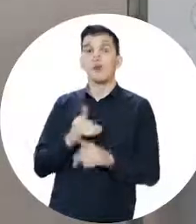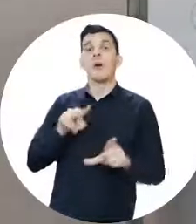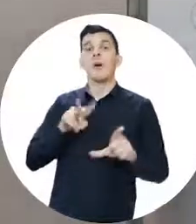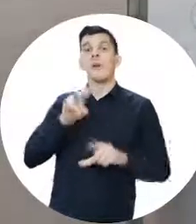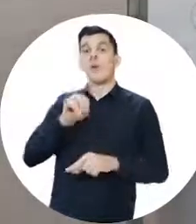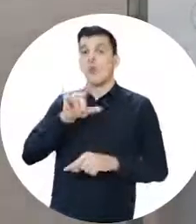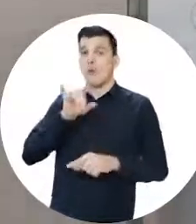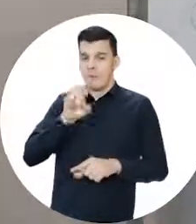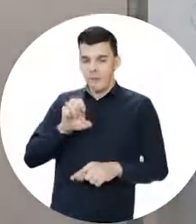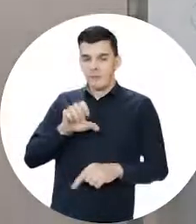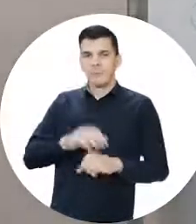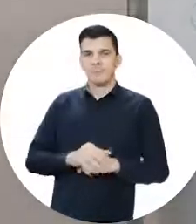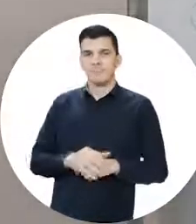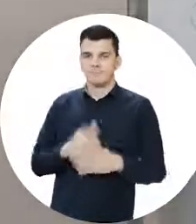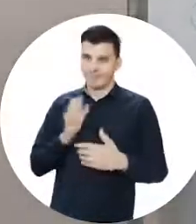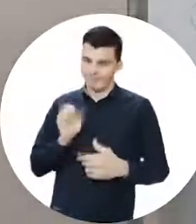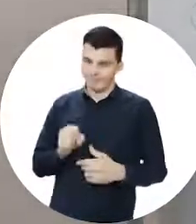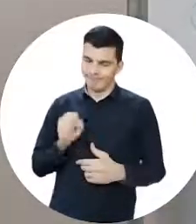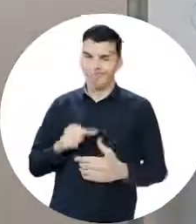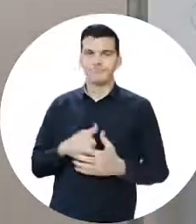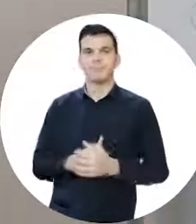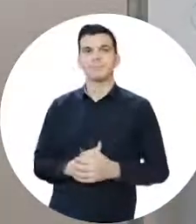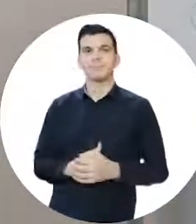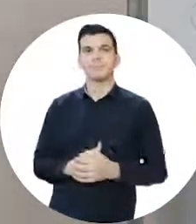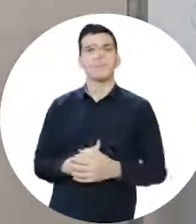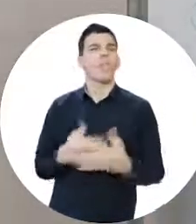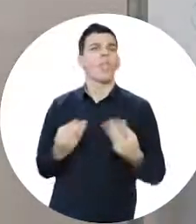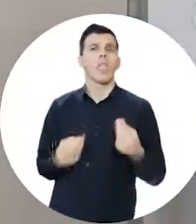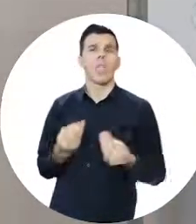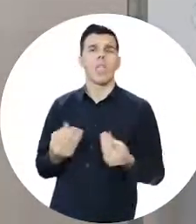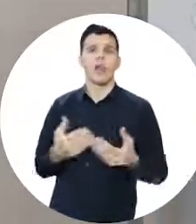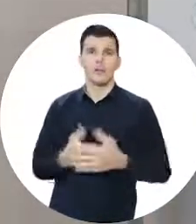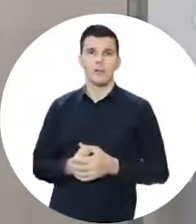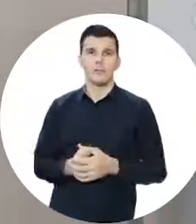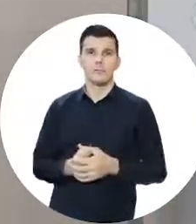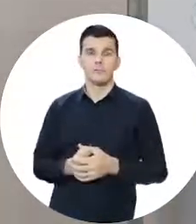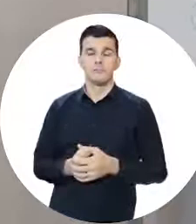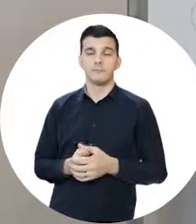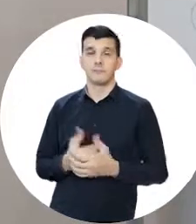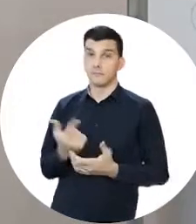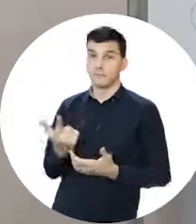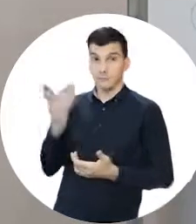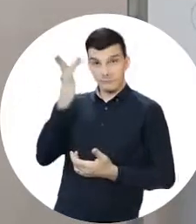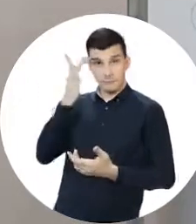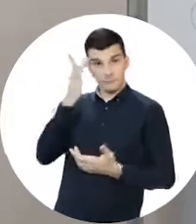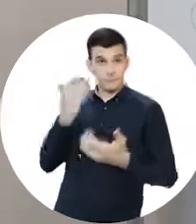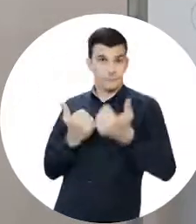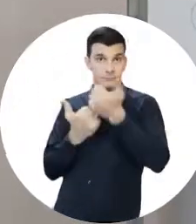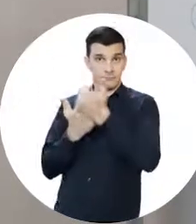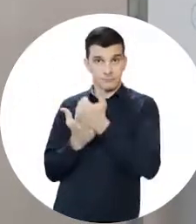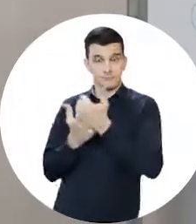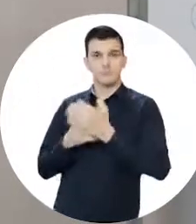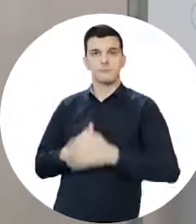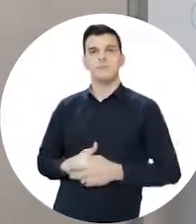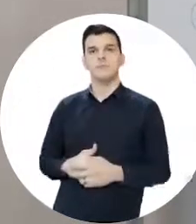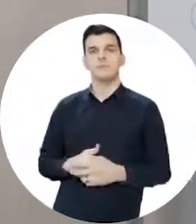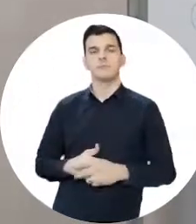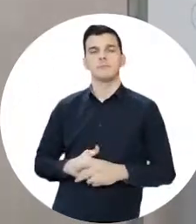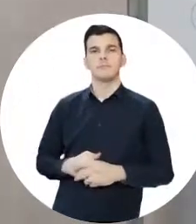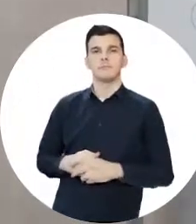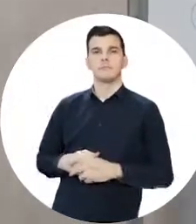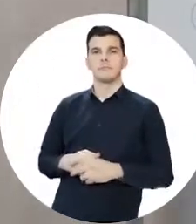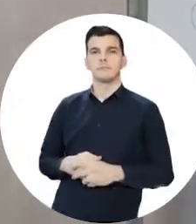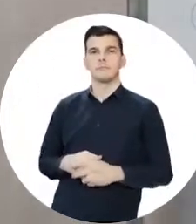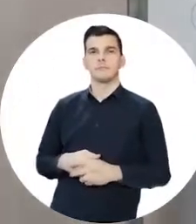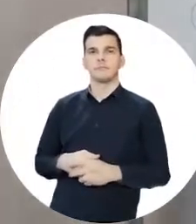dessa solução, não consigo? Consigo. Como? Densidade da solução é igual à massa